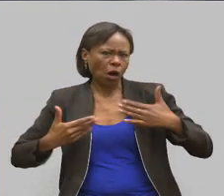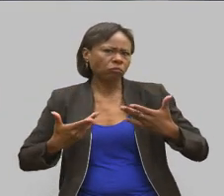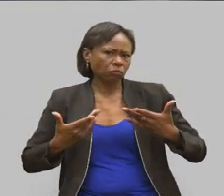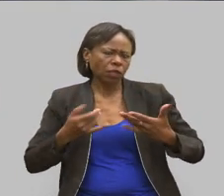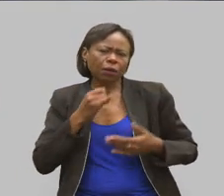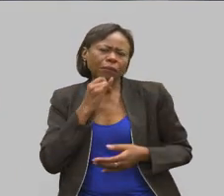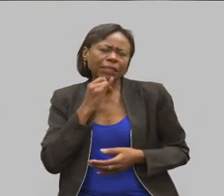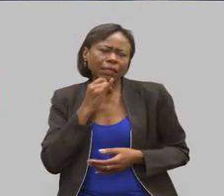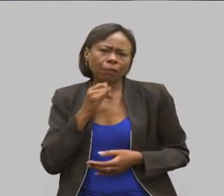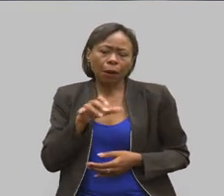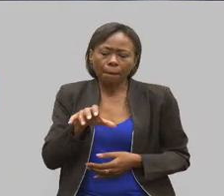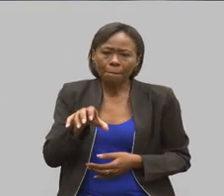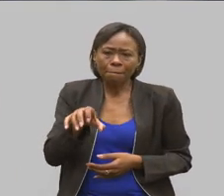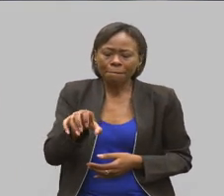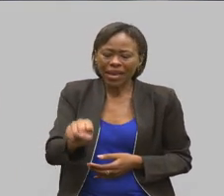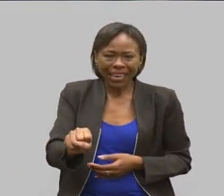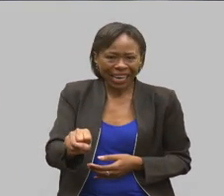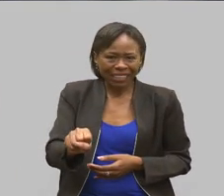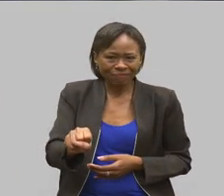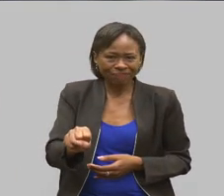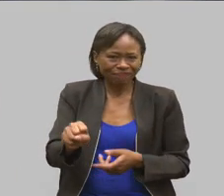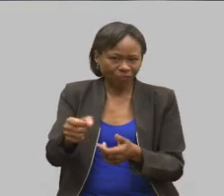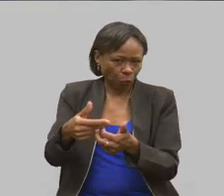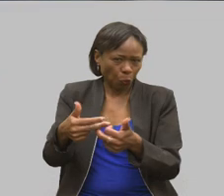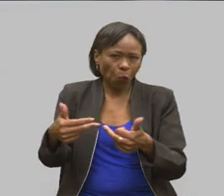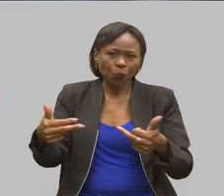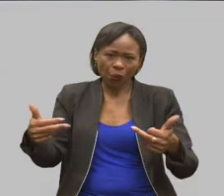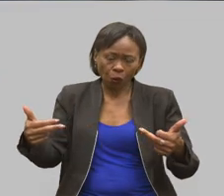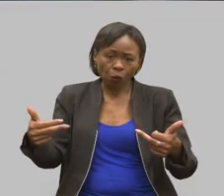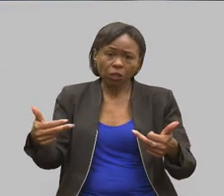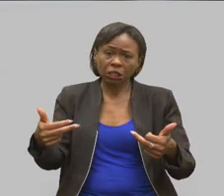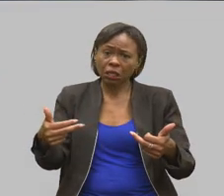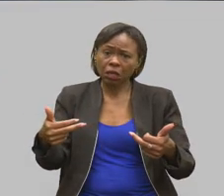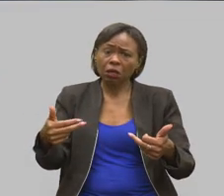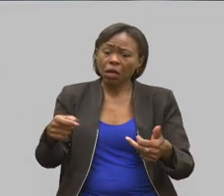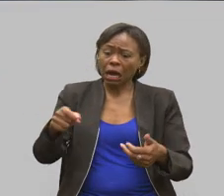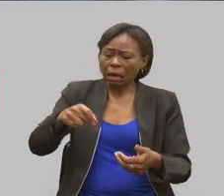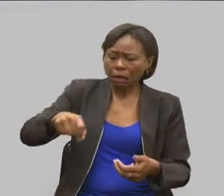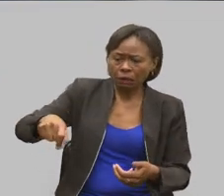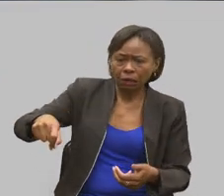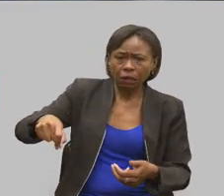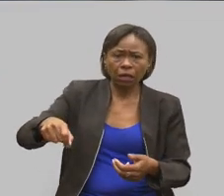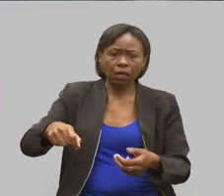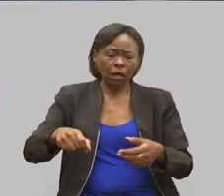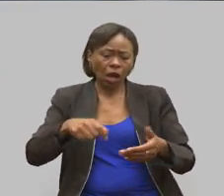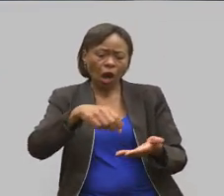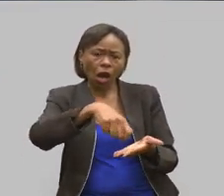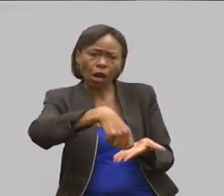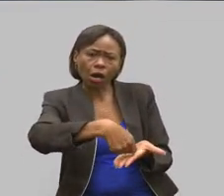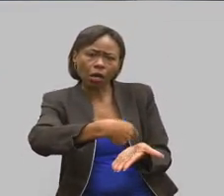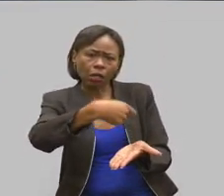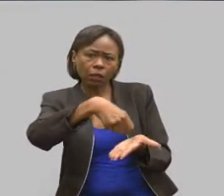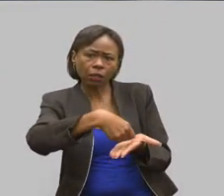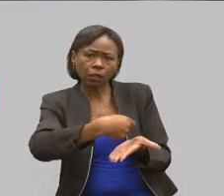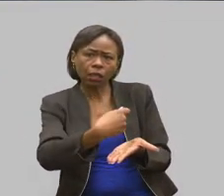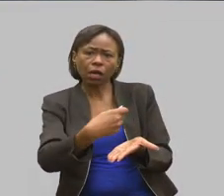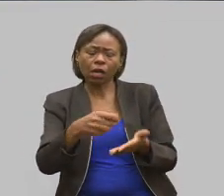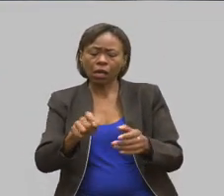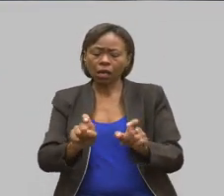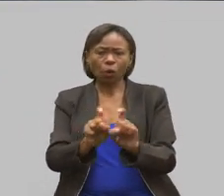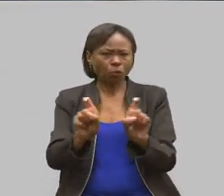escrever pegar uma colher para comer com a sua própria mão digitar a tela de um de um computador num